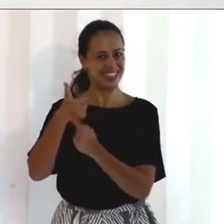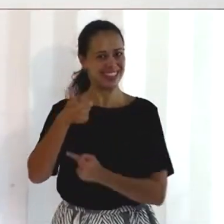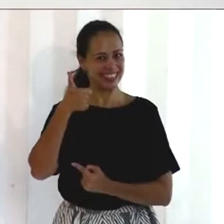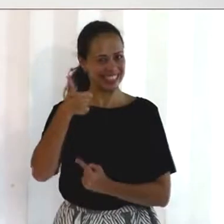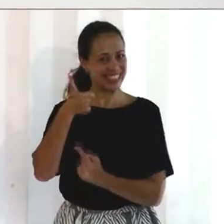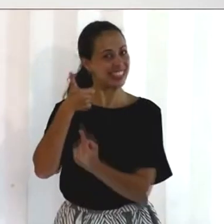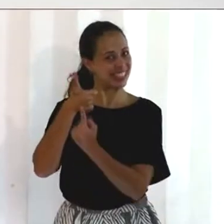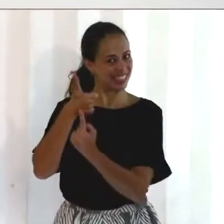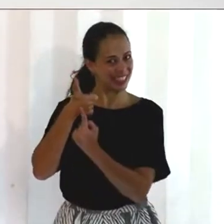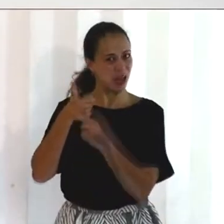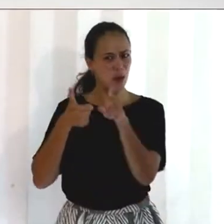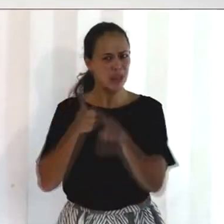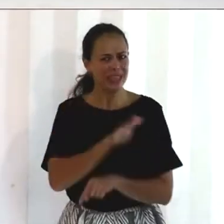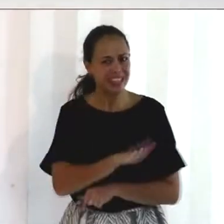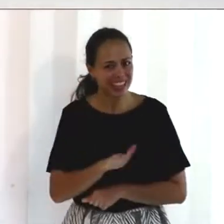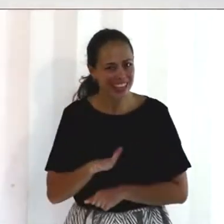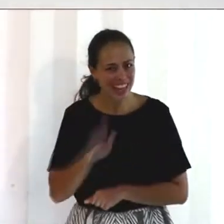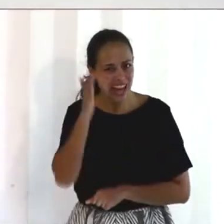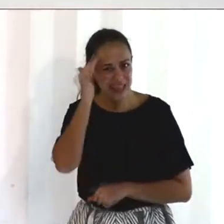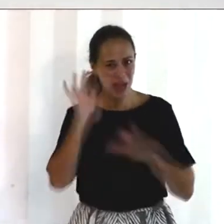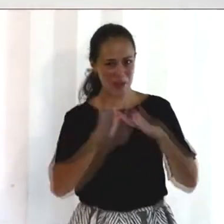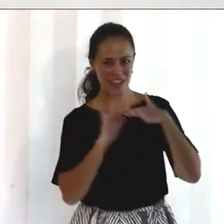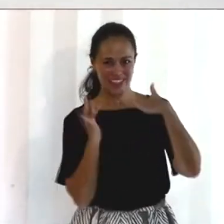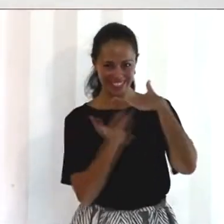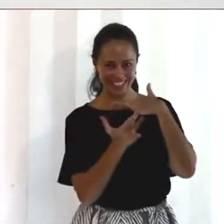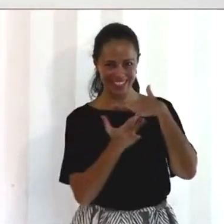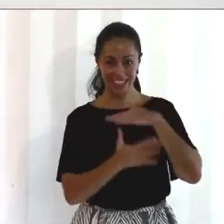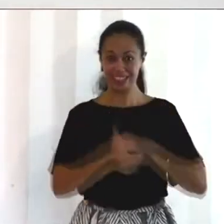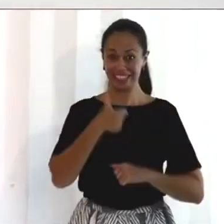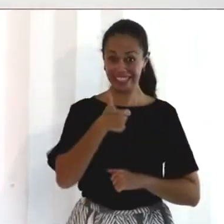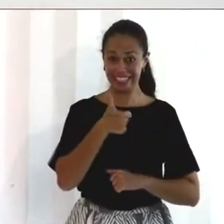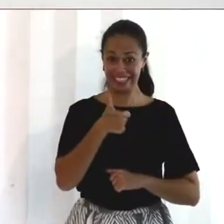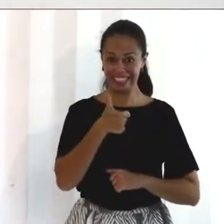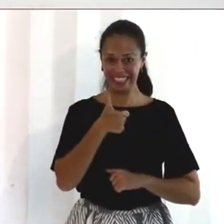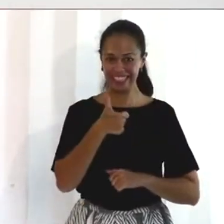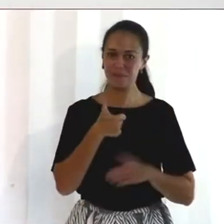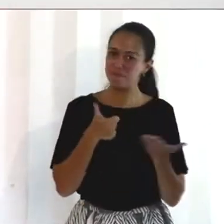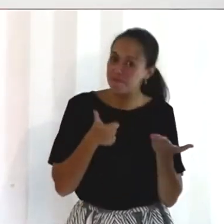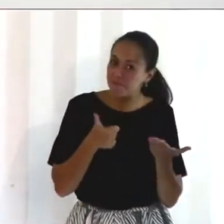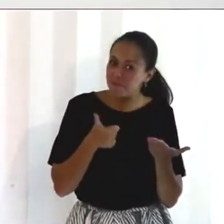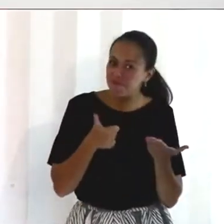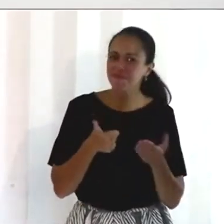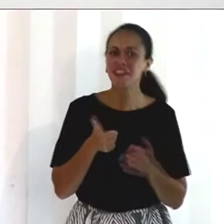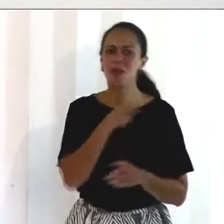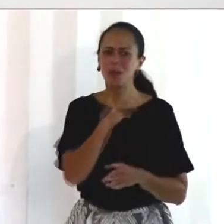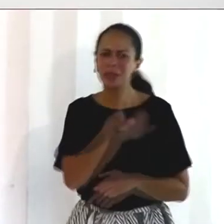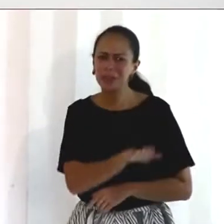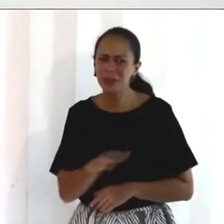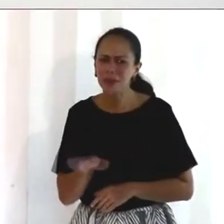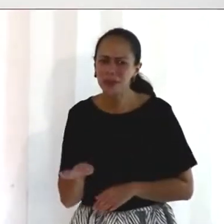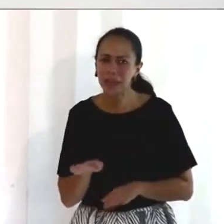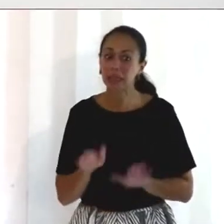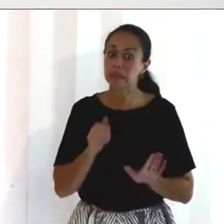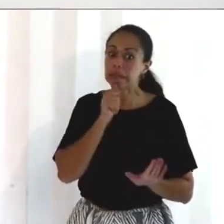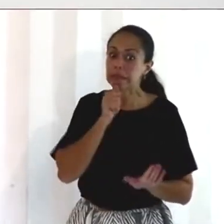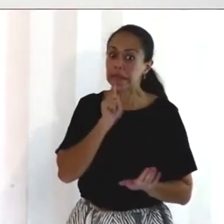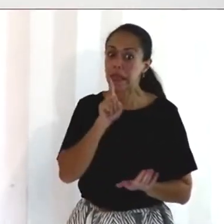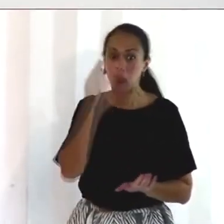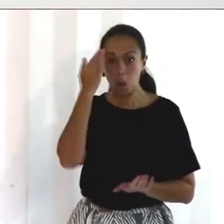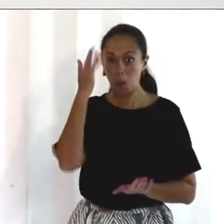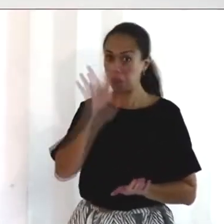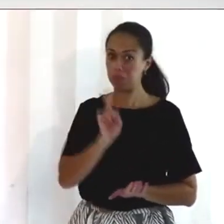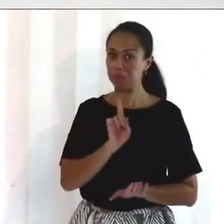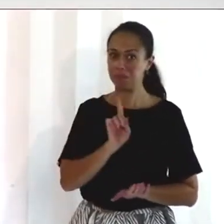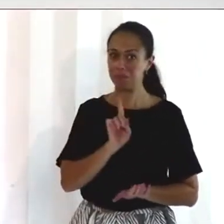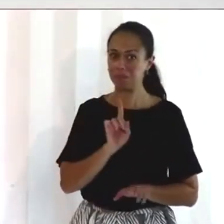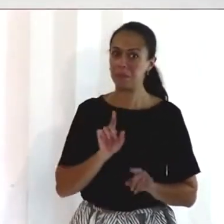são pequenos, ainda não estão curtindo mídias sociais, eu imagino, obviamente, por conta da preocupação dos pais de vocês.